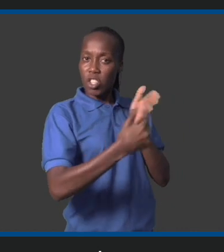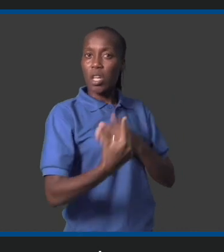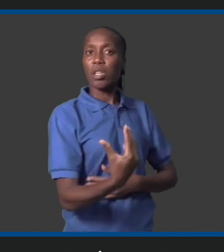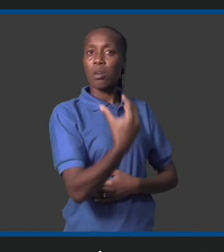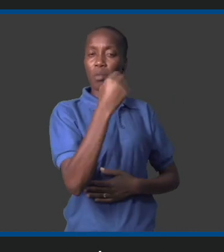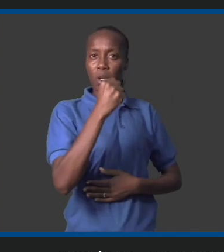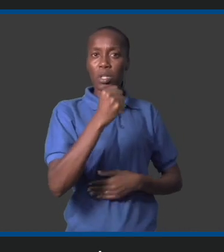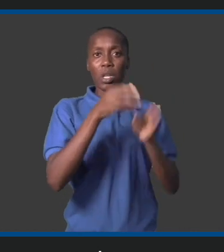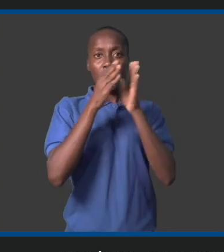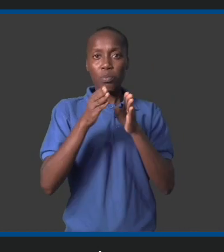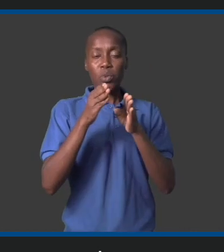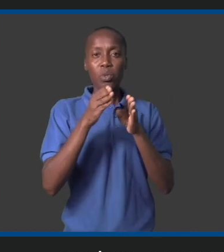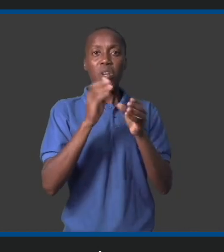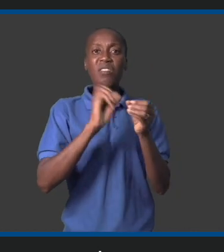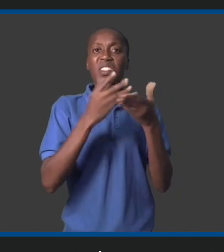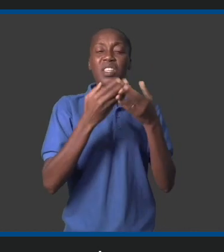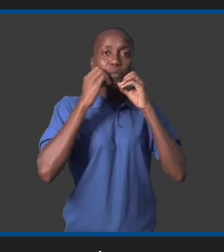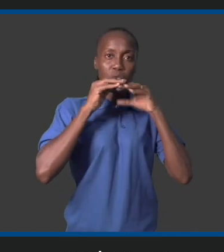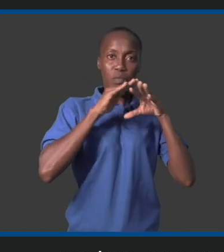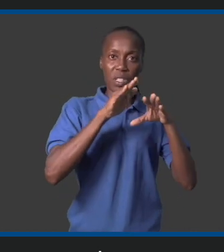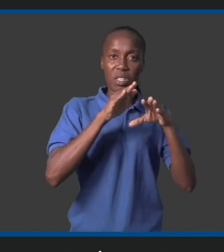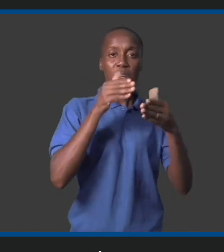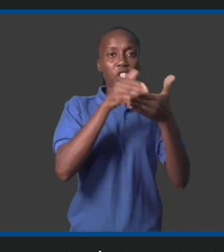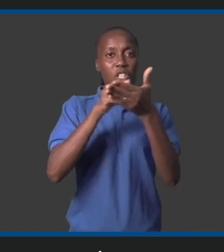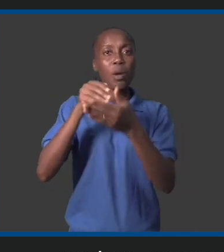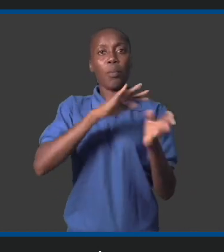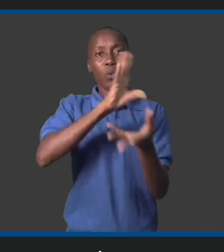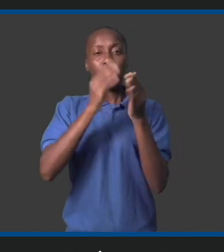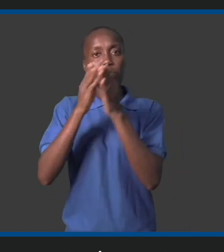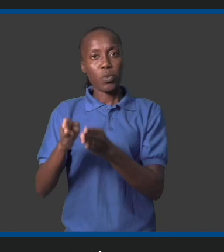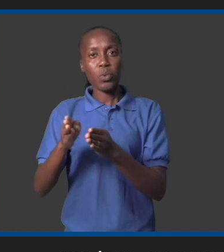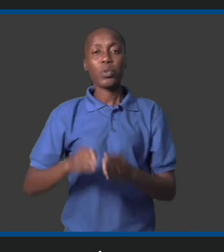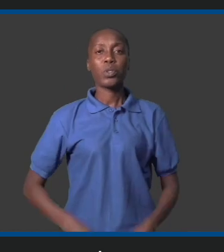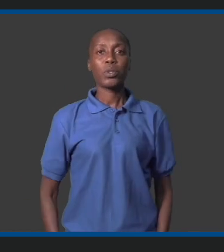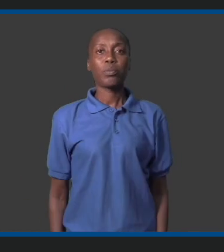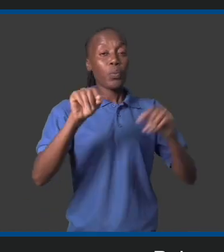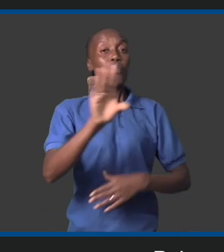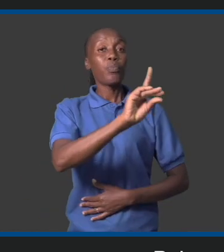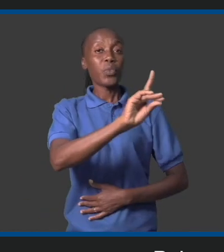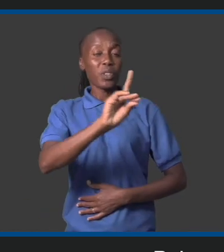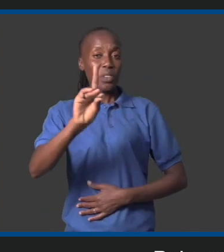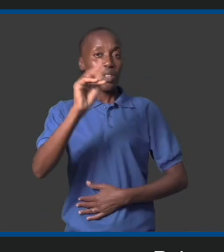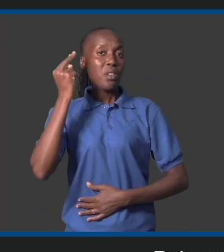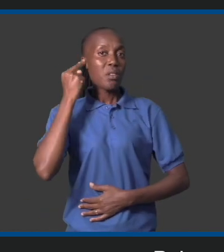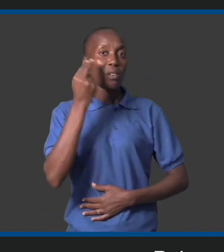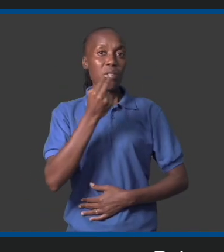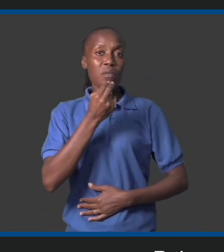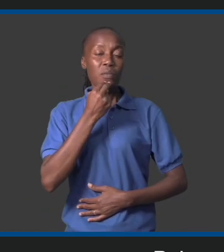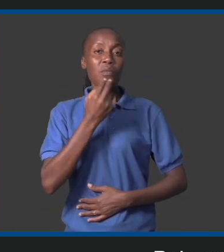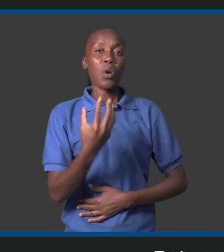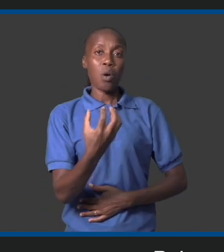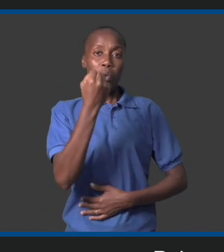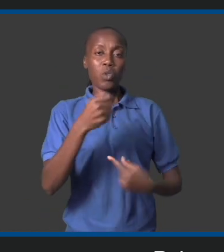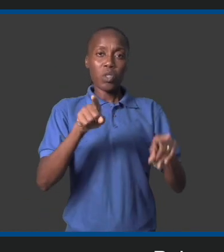passarão a ter legenda para permitir que a mensagem chegue a todos. Por a questão da